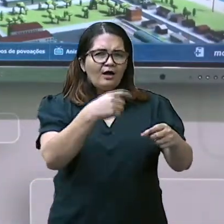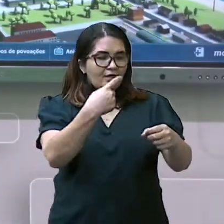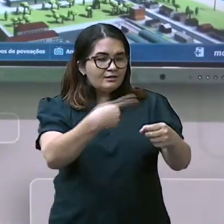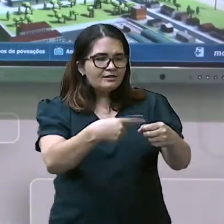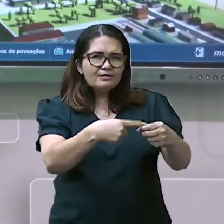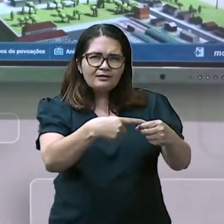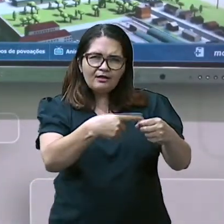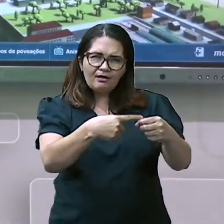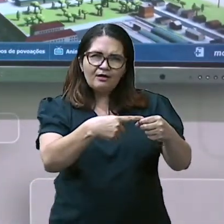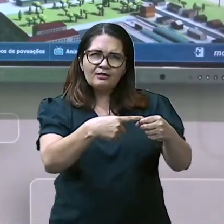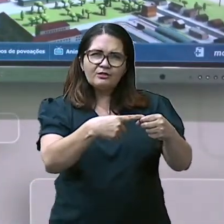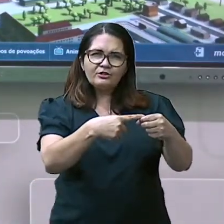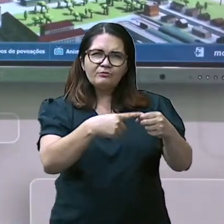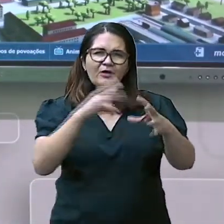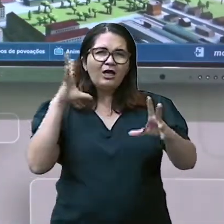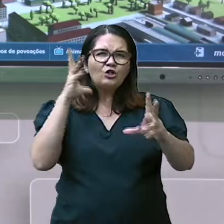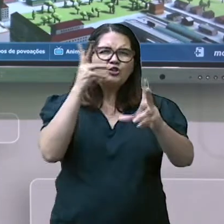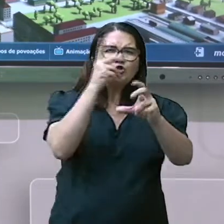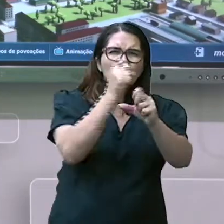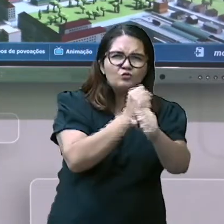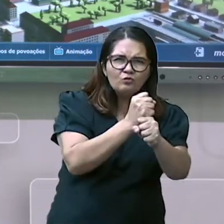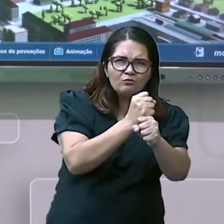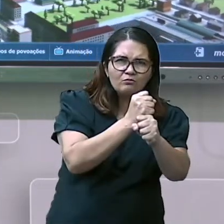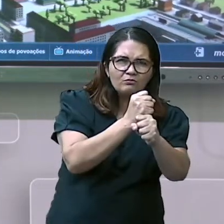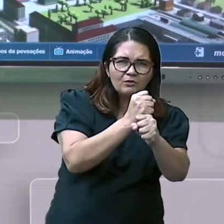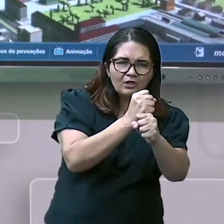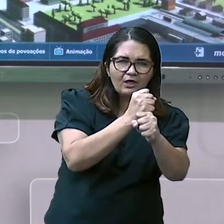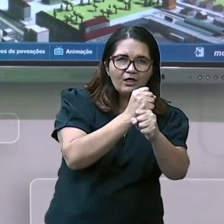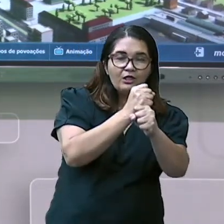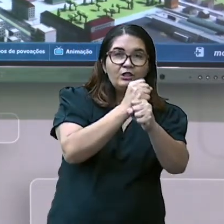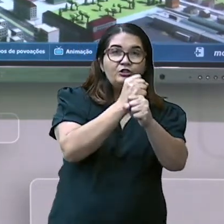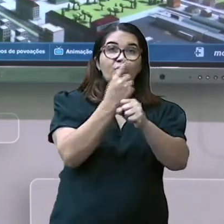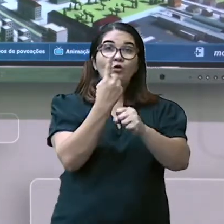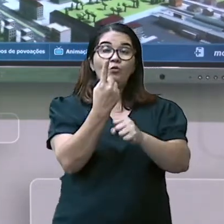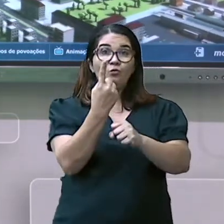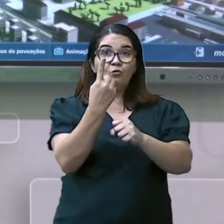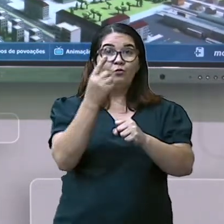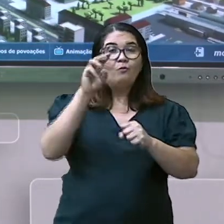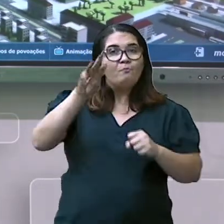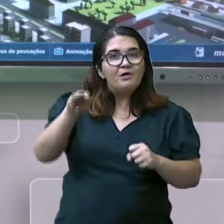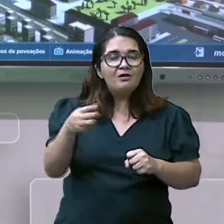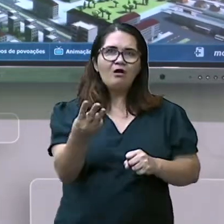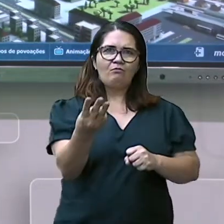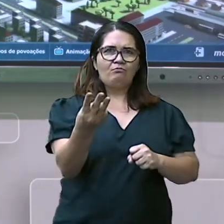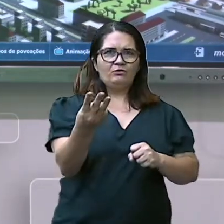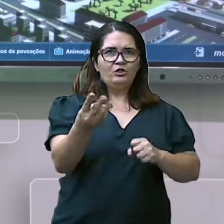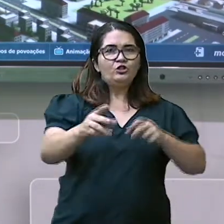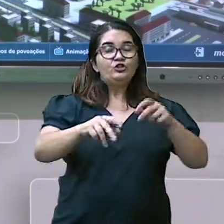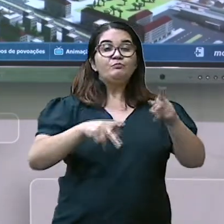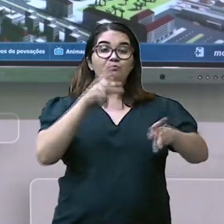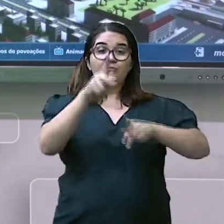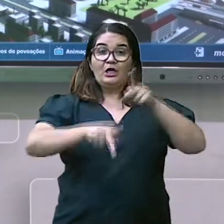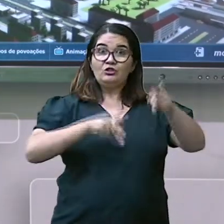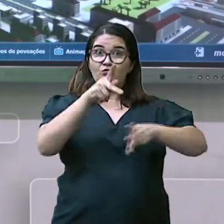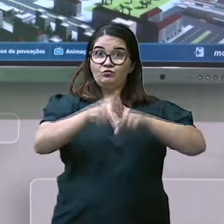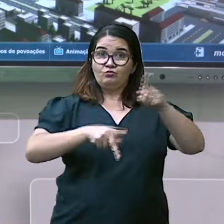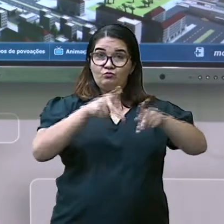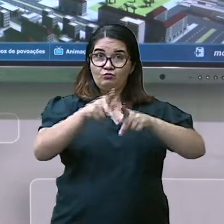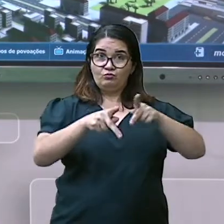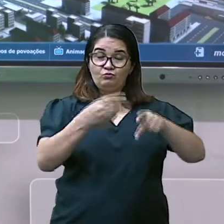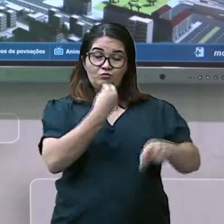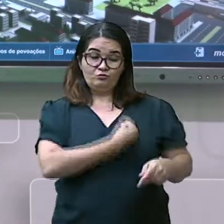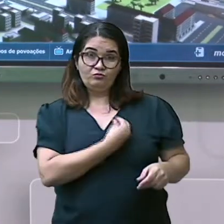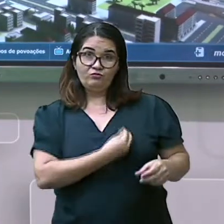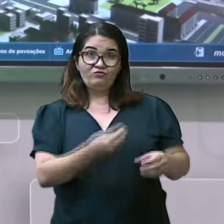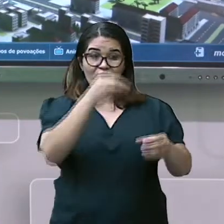milhão, vamos colocar assim, né? Quando a cidade tem mais de 1 milhão de habitantes, ou tem milhões